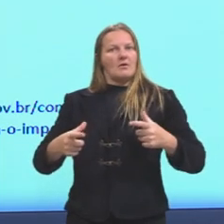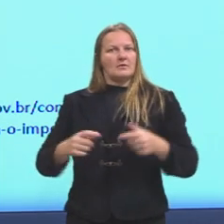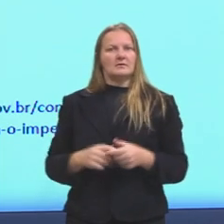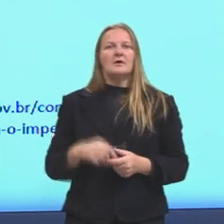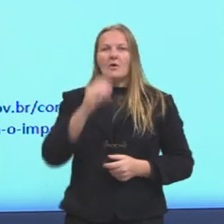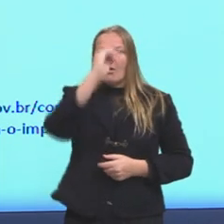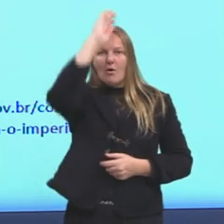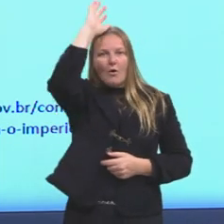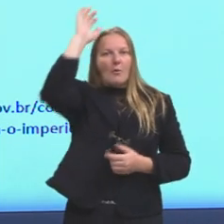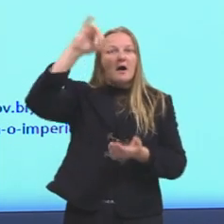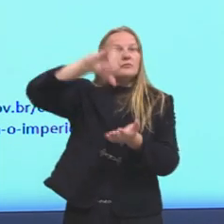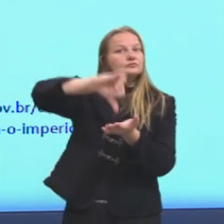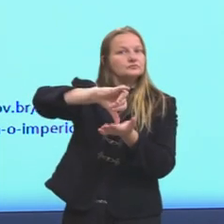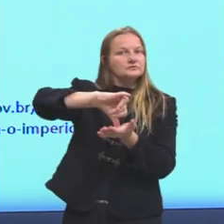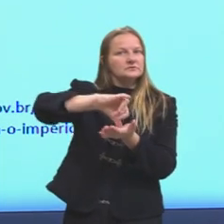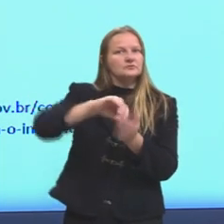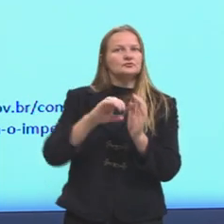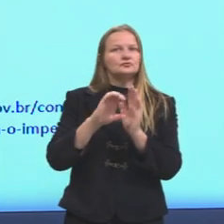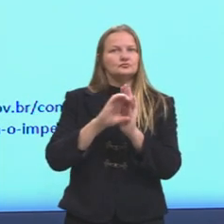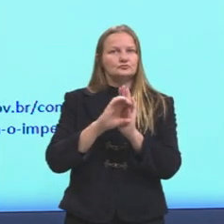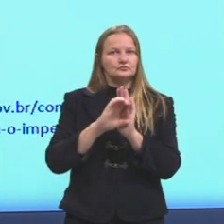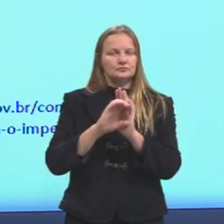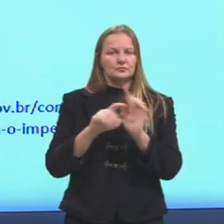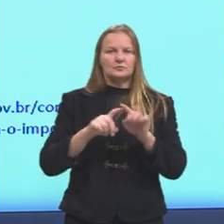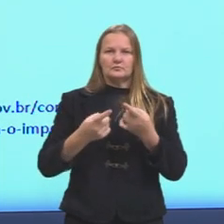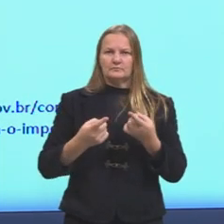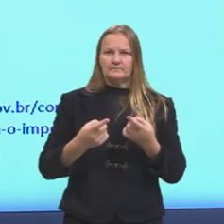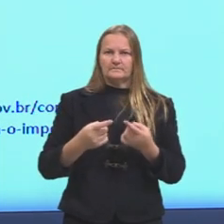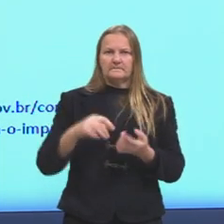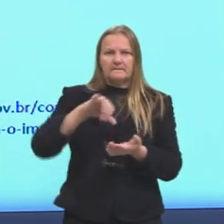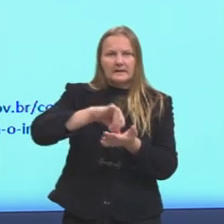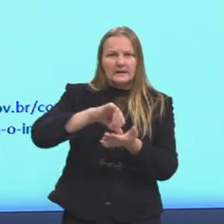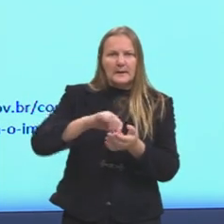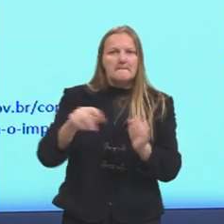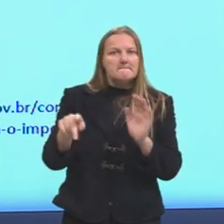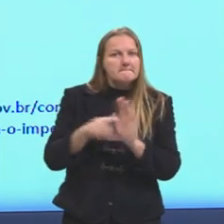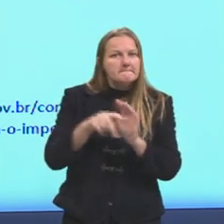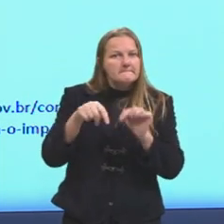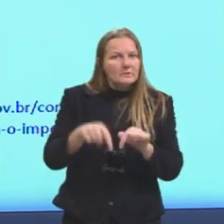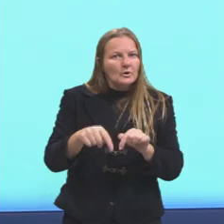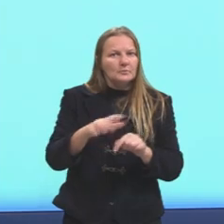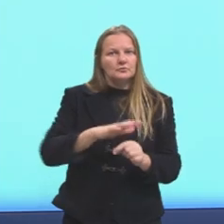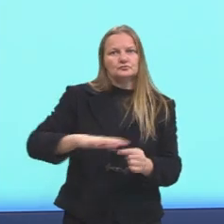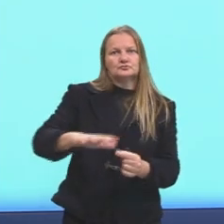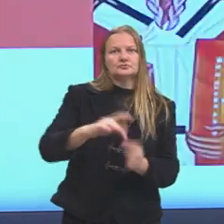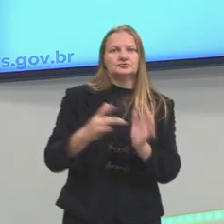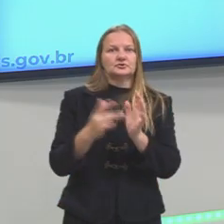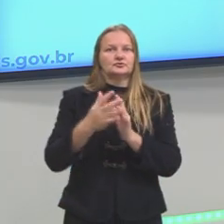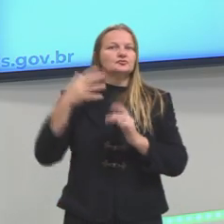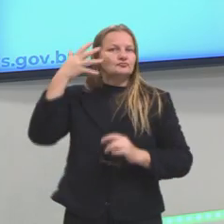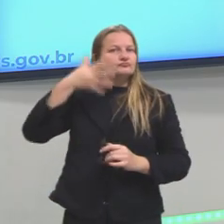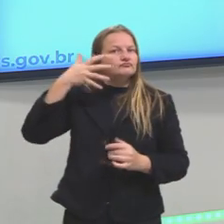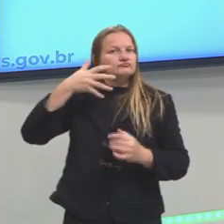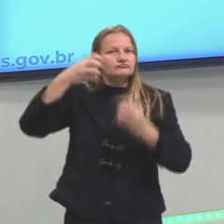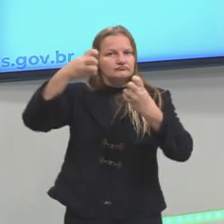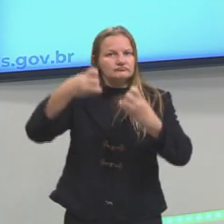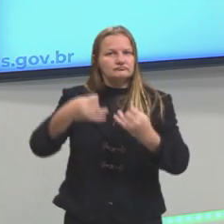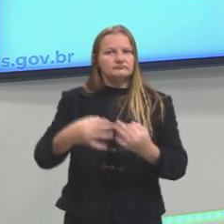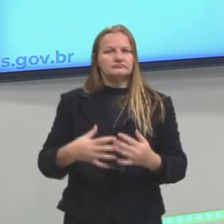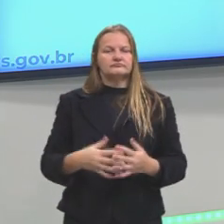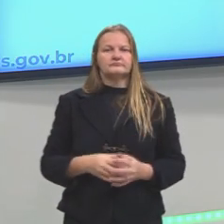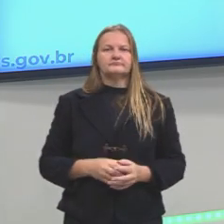que Roma eu sento da Igreja Católica mesmo não sendo lá o território onde Jesus pregou